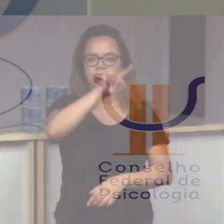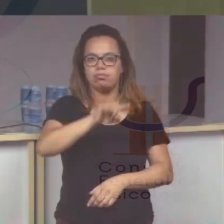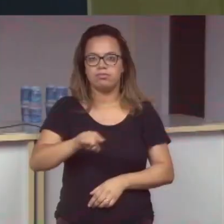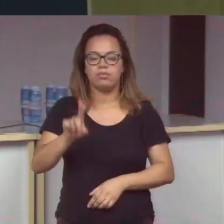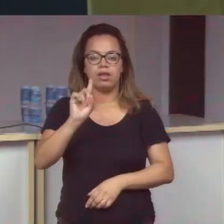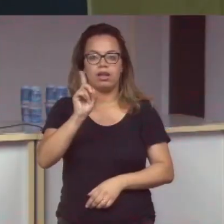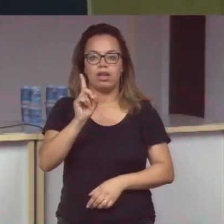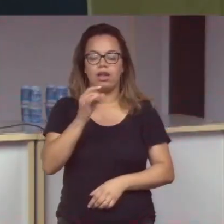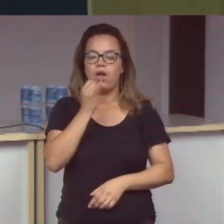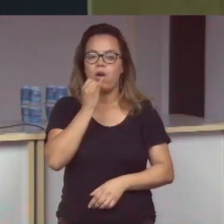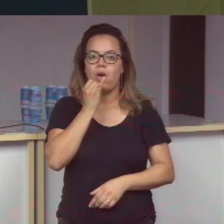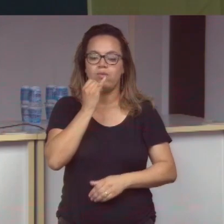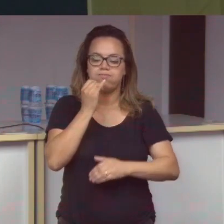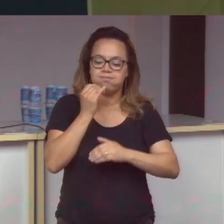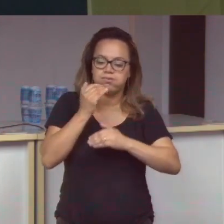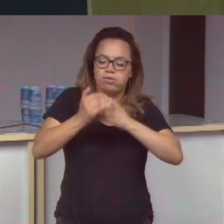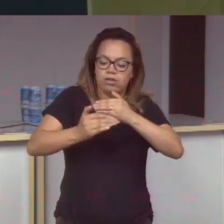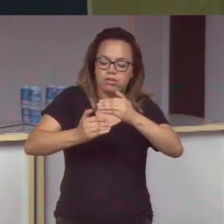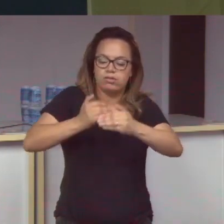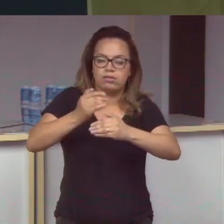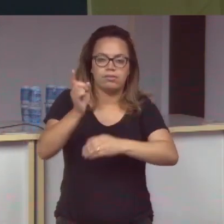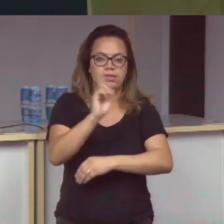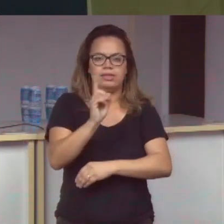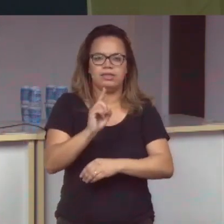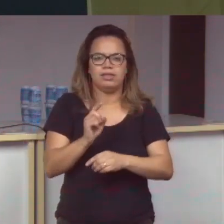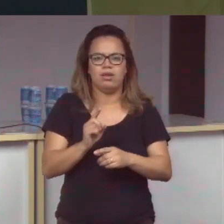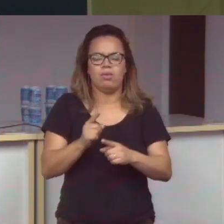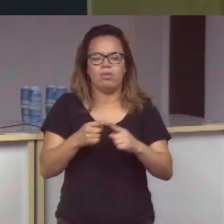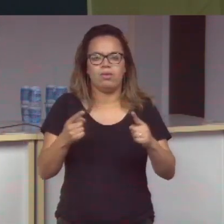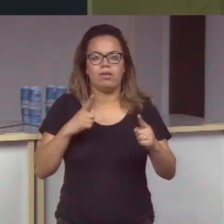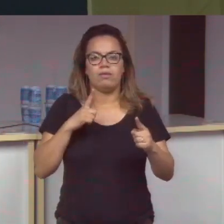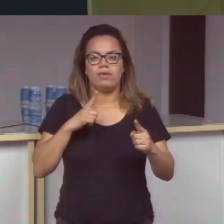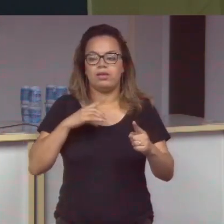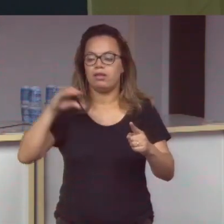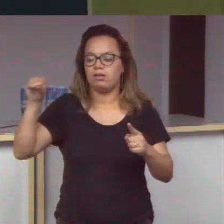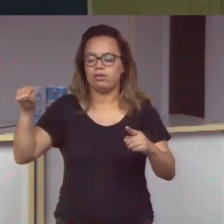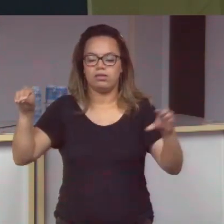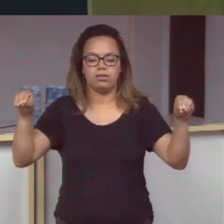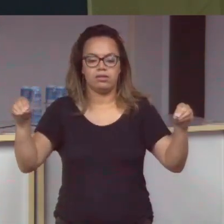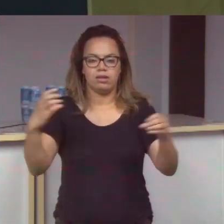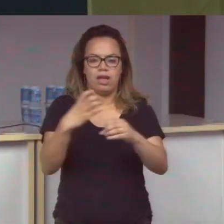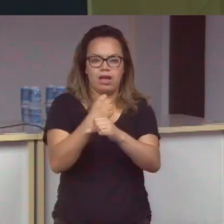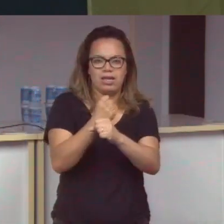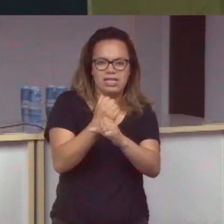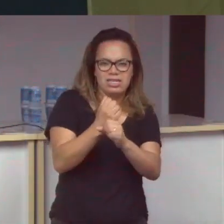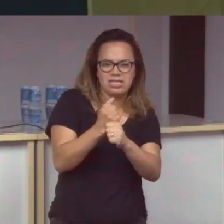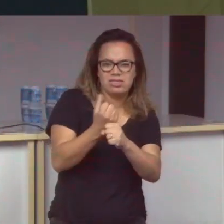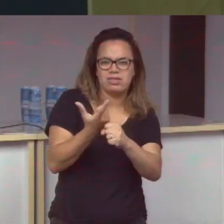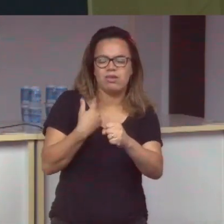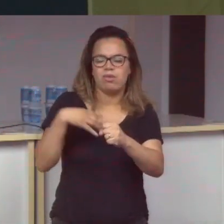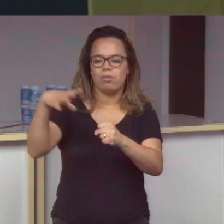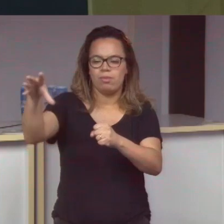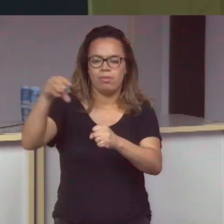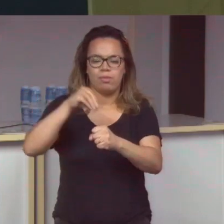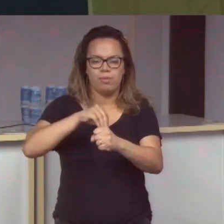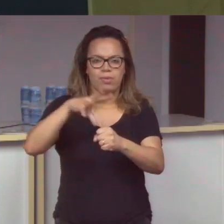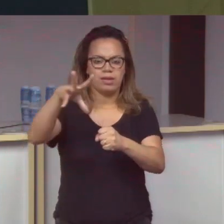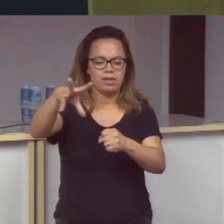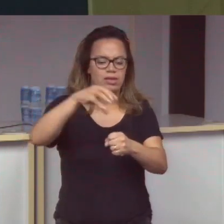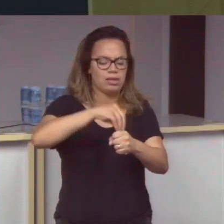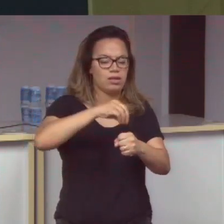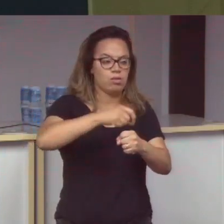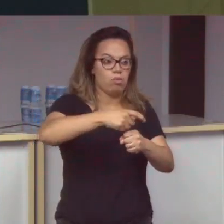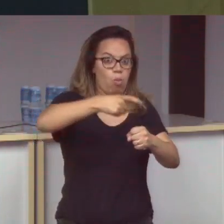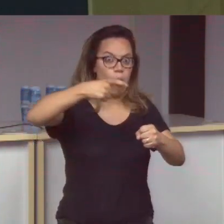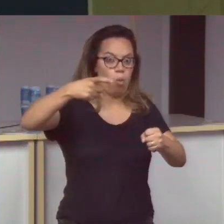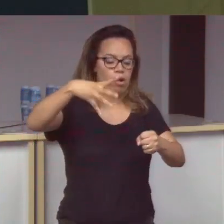causa aquilo. É muito mais sistêmico, é muito mais isto com aquilo e aquilo, que tem um determinado tamanho